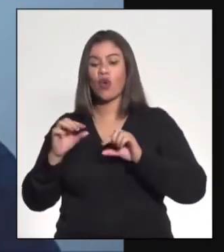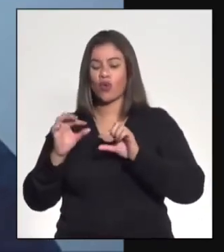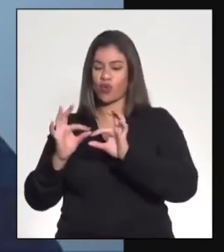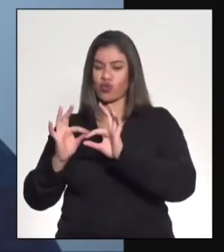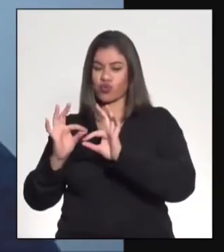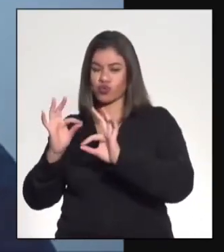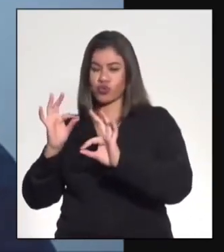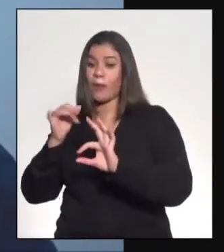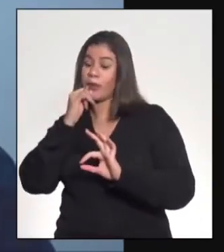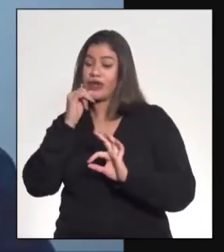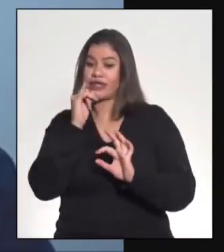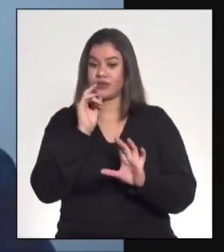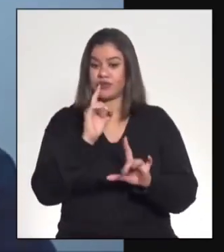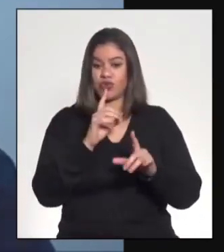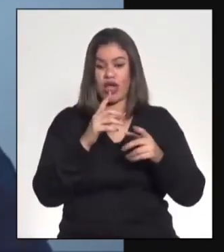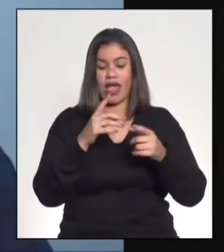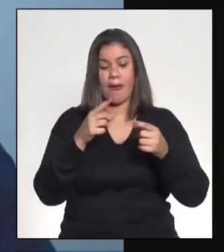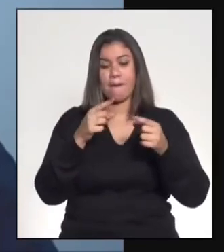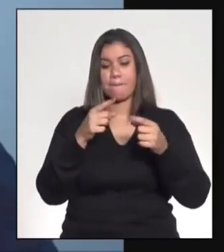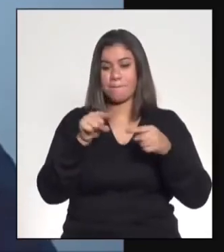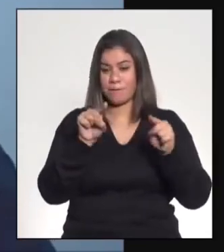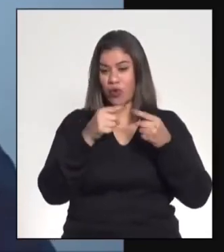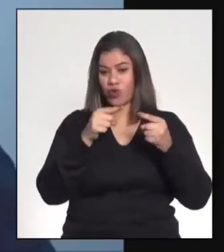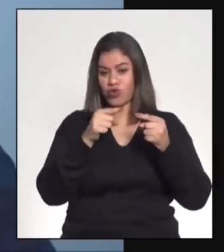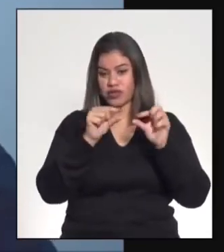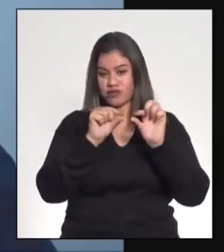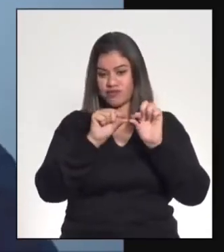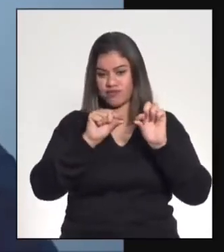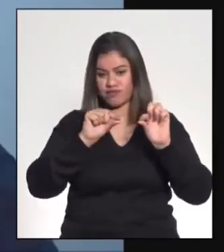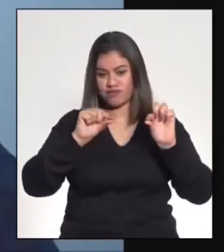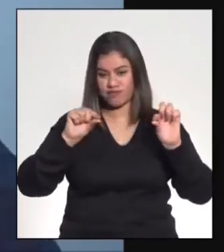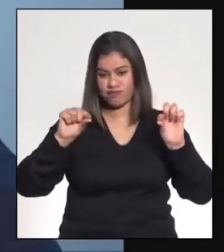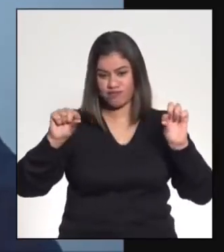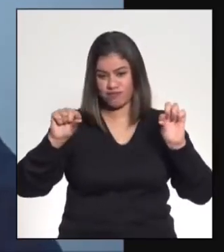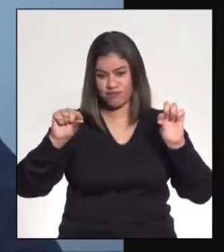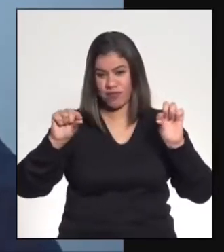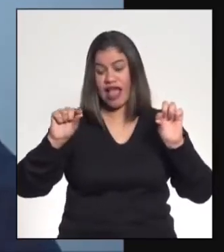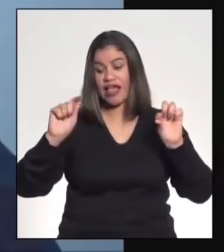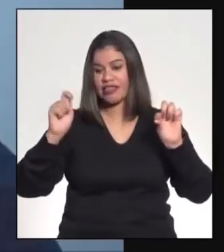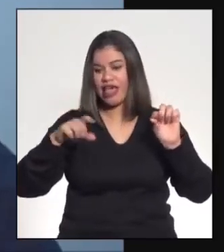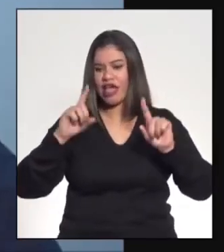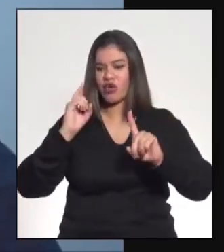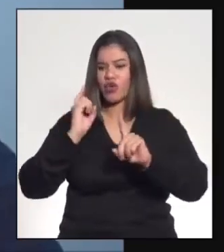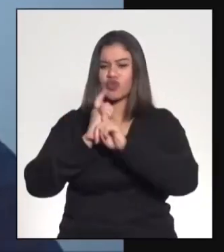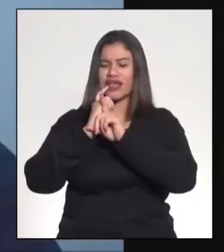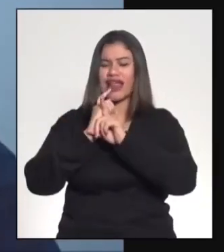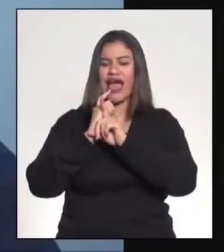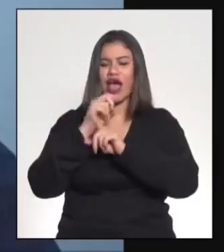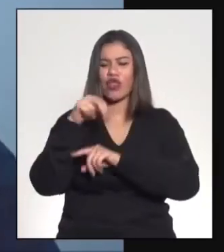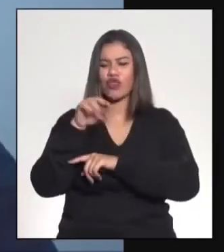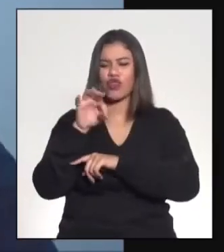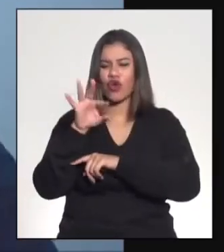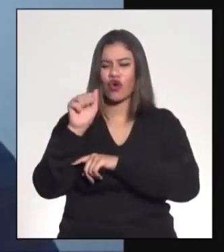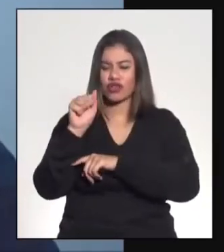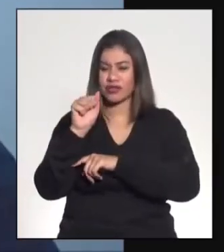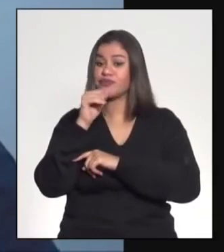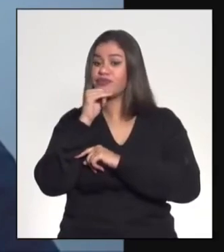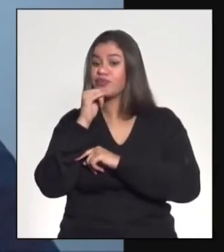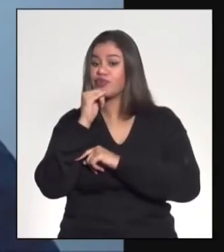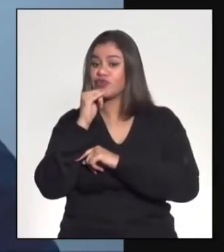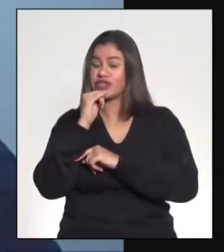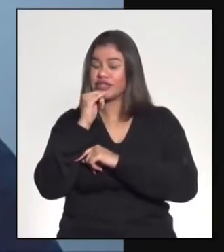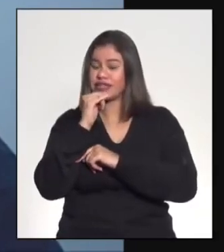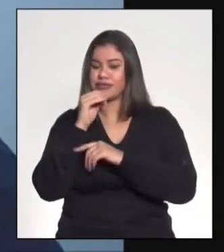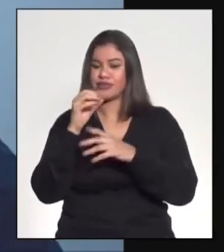né? Então é como se fosse uma corda, né? O violão é o melhor exemplo para isso, né? Conforme a distância tem